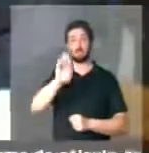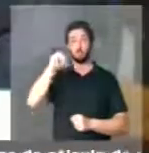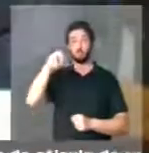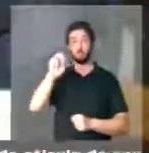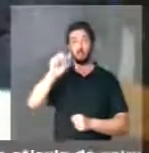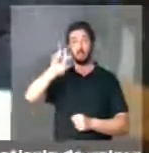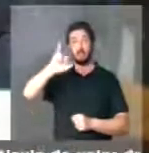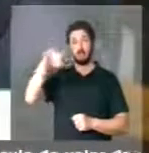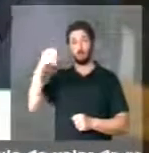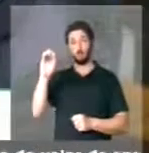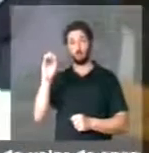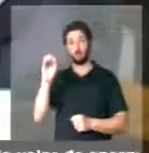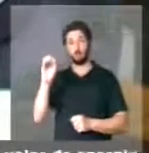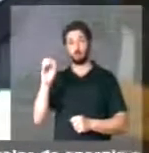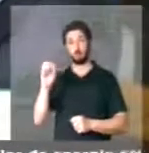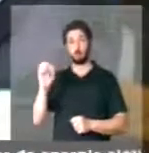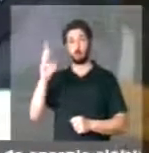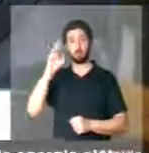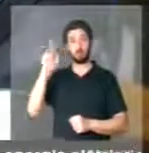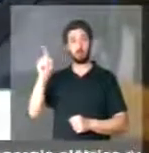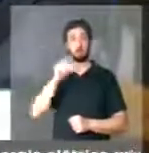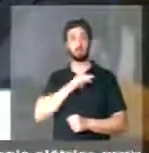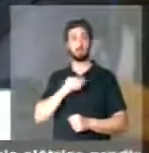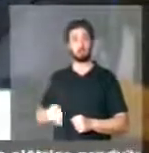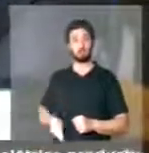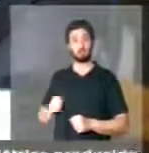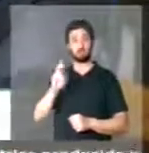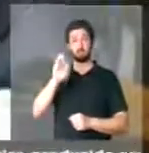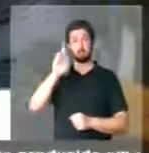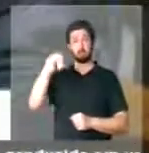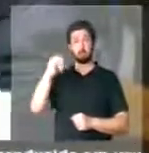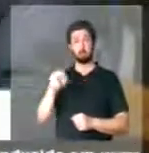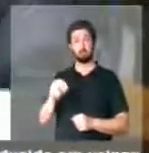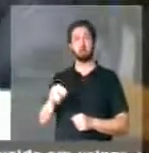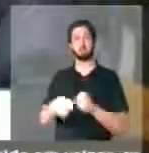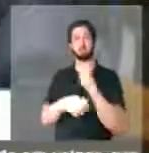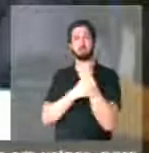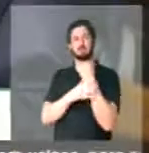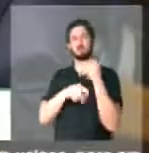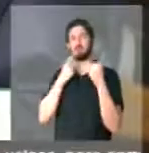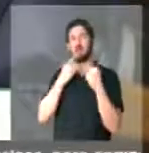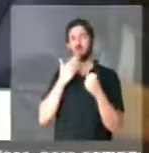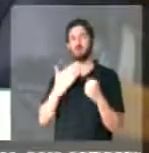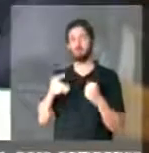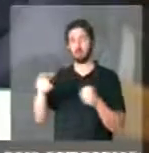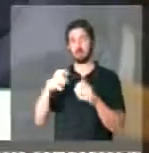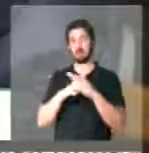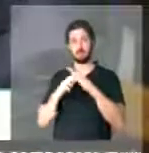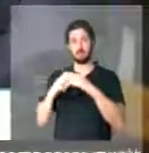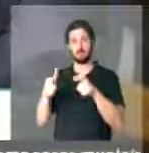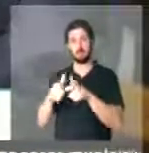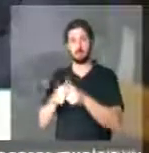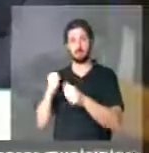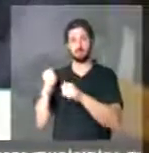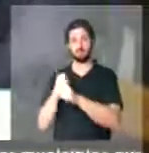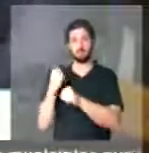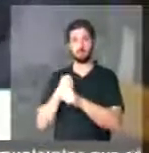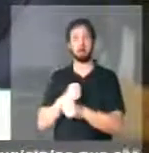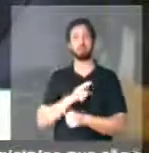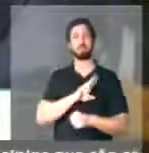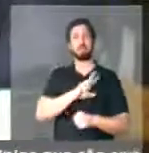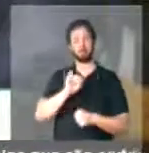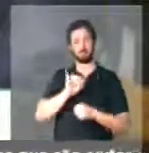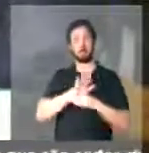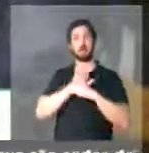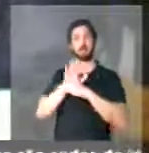que ele veio essa reivindicação, o ministro Bruno foi solícito e assegurou a esses pequenos construtores de que ele daria